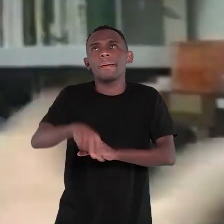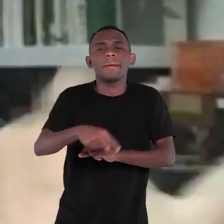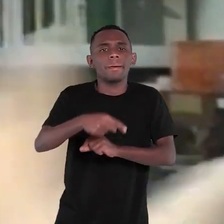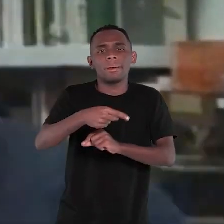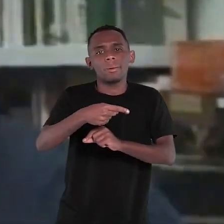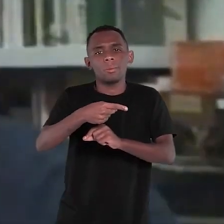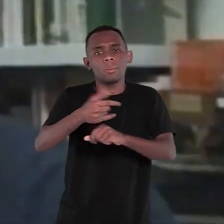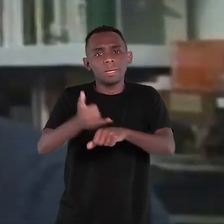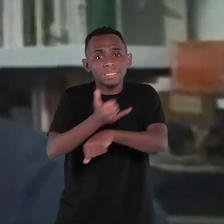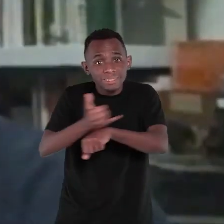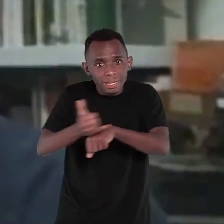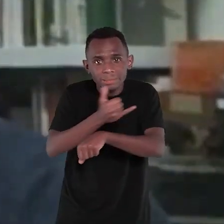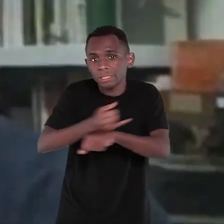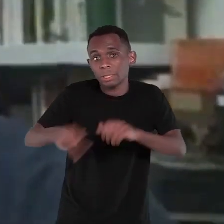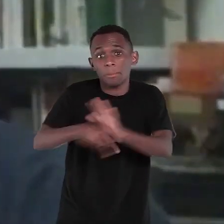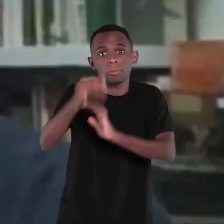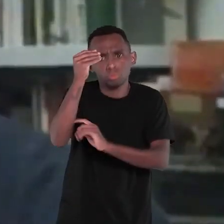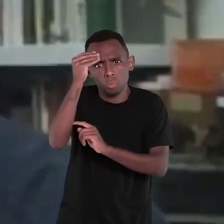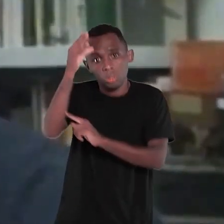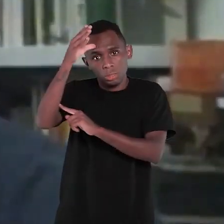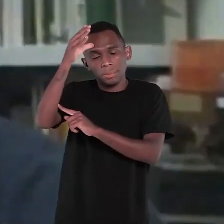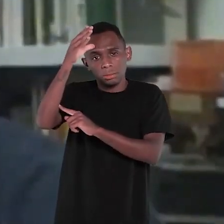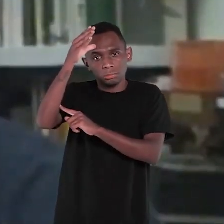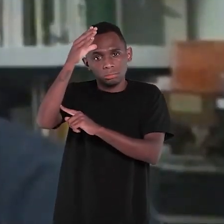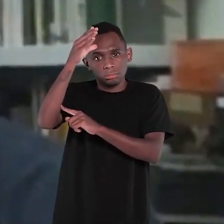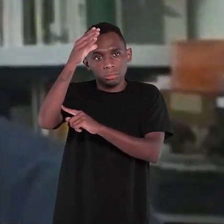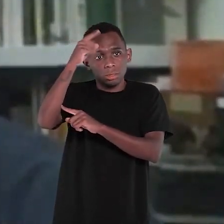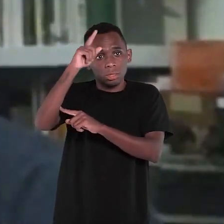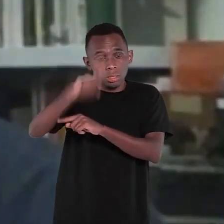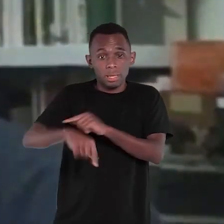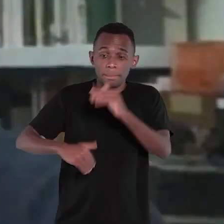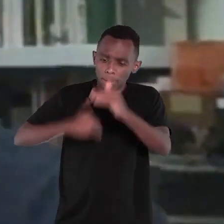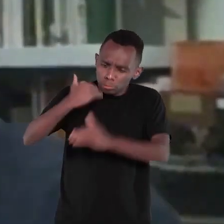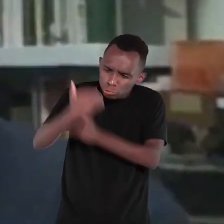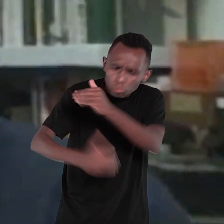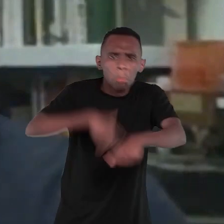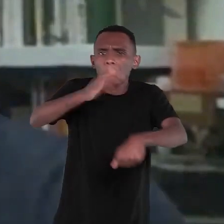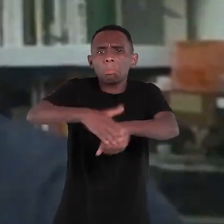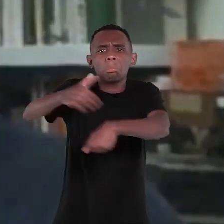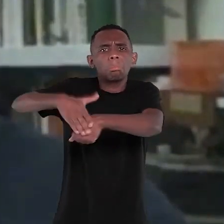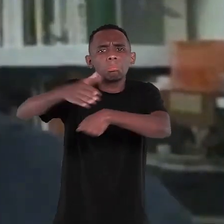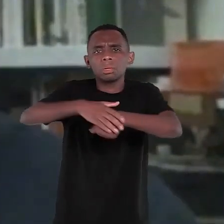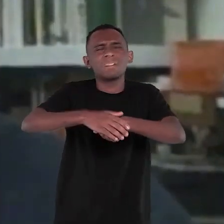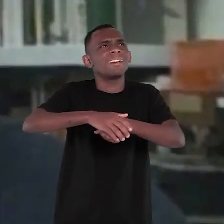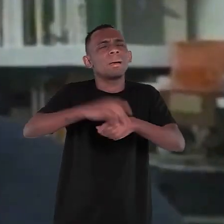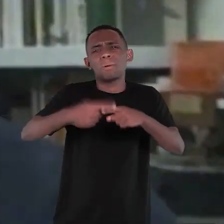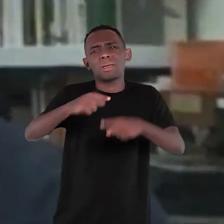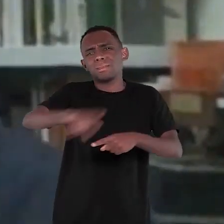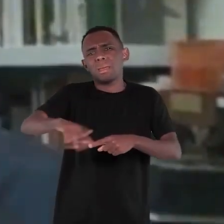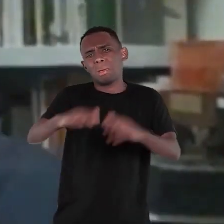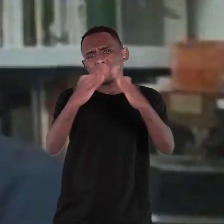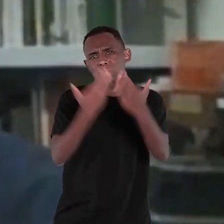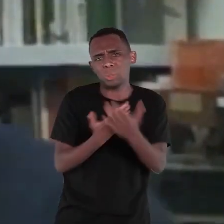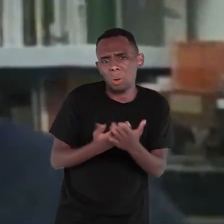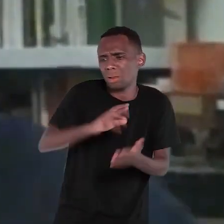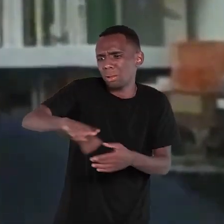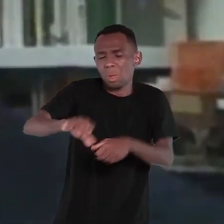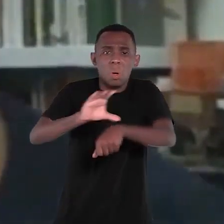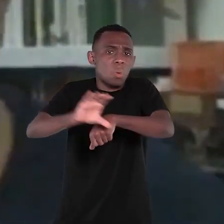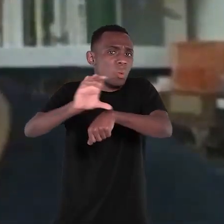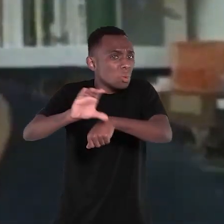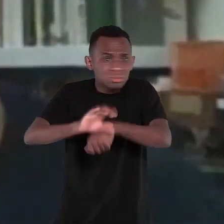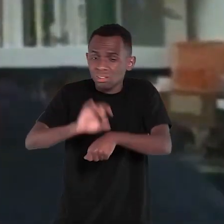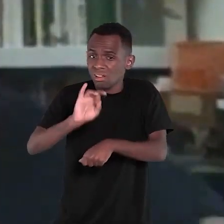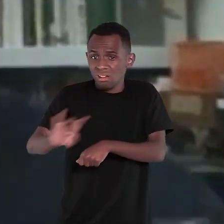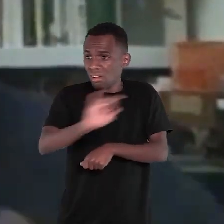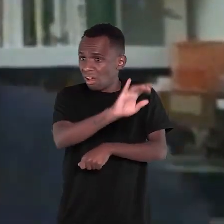uma plataforma de conhecimento, né? Para construção autônoma, não é uma escola, não é um curso,